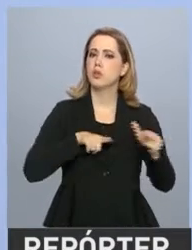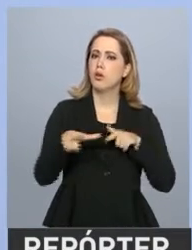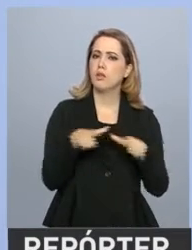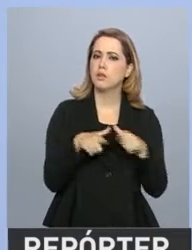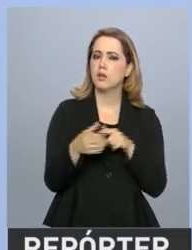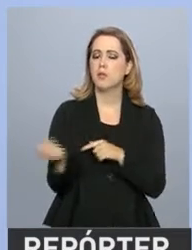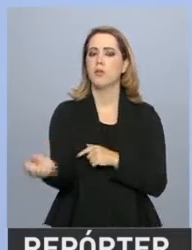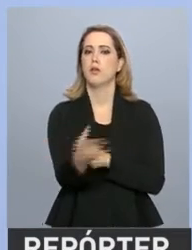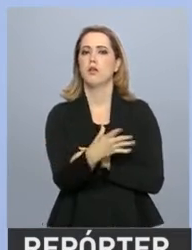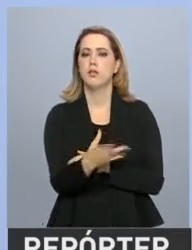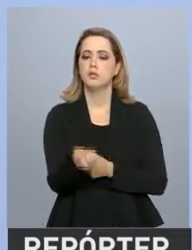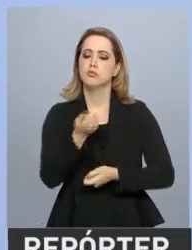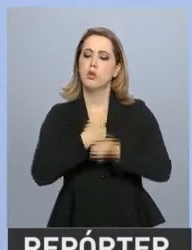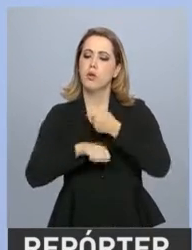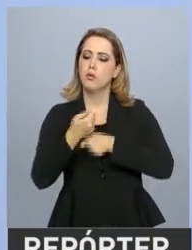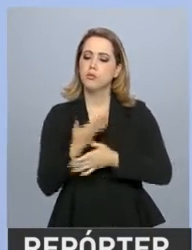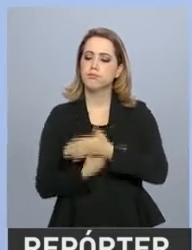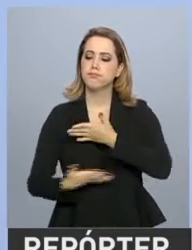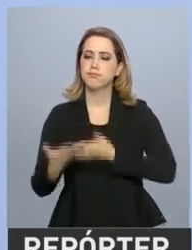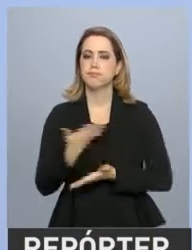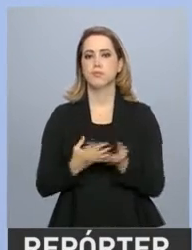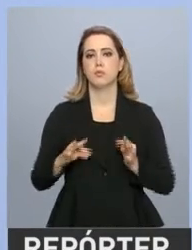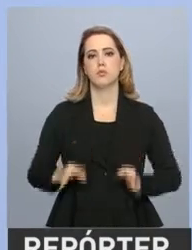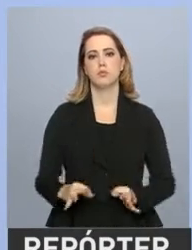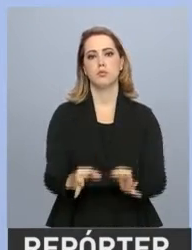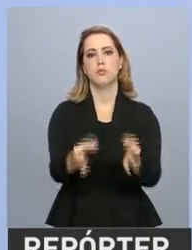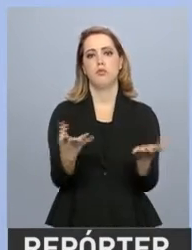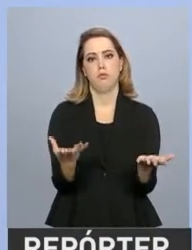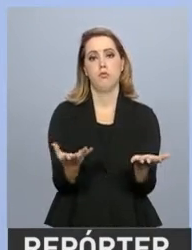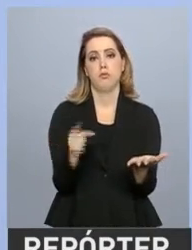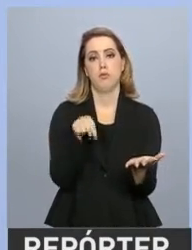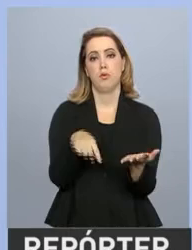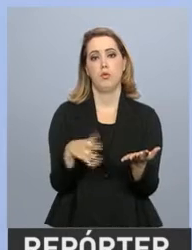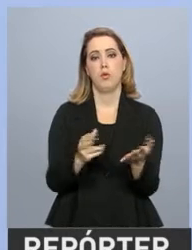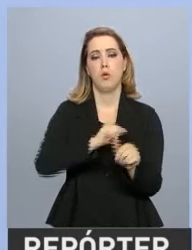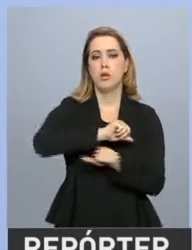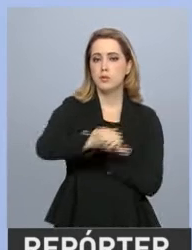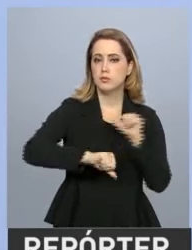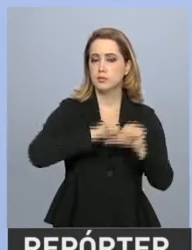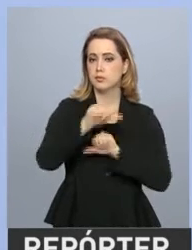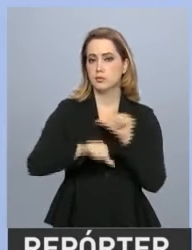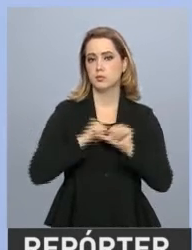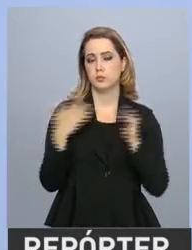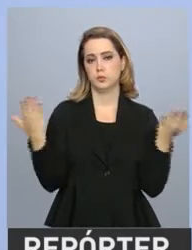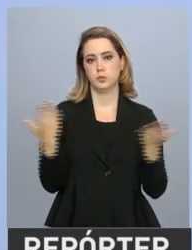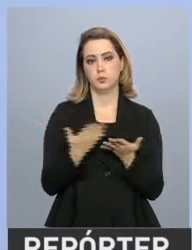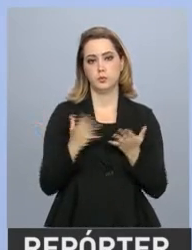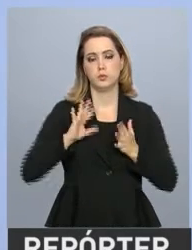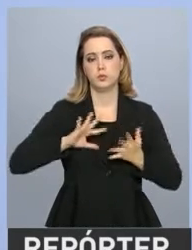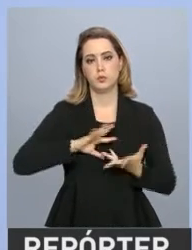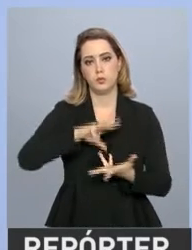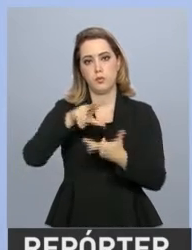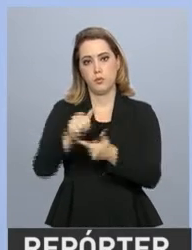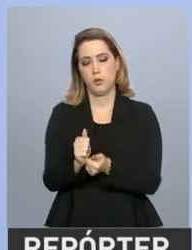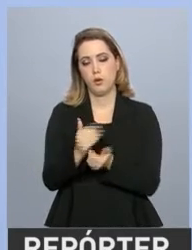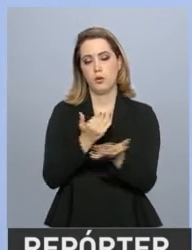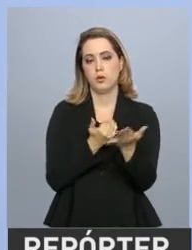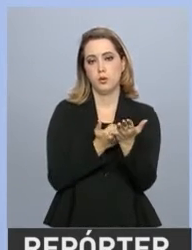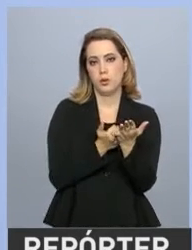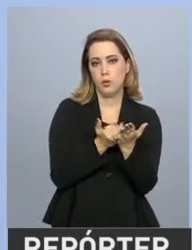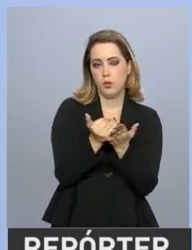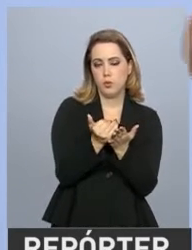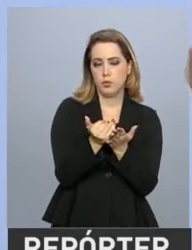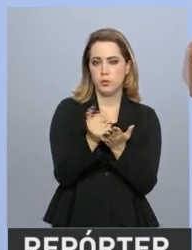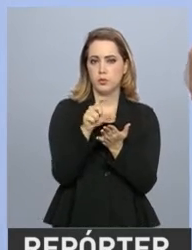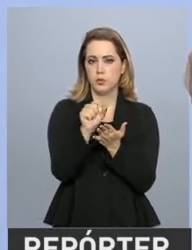negócios novas tecnologias a revolução que hoje se dá no mundo ela começa